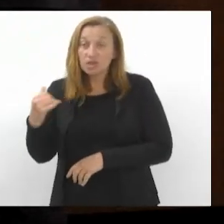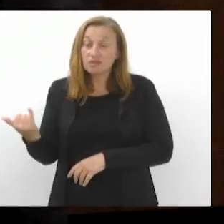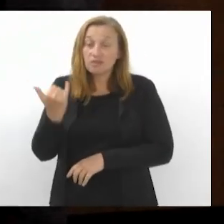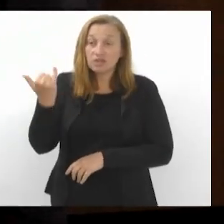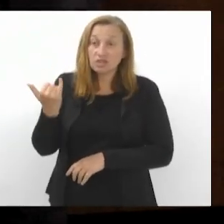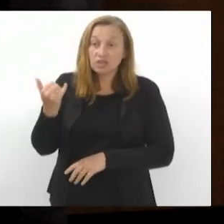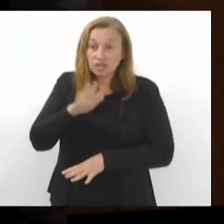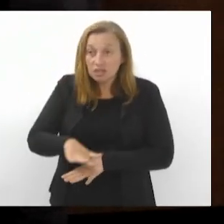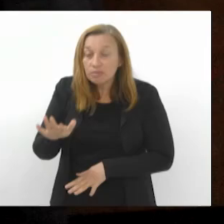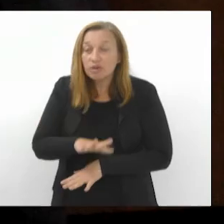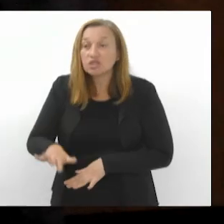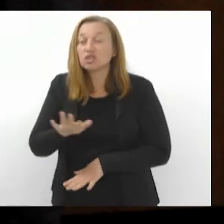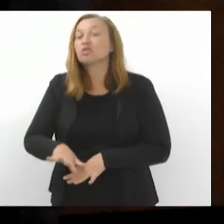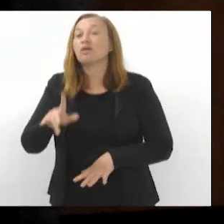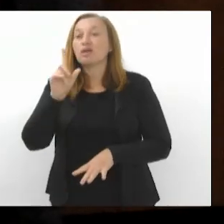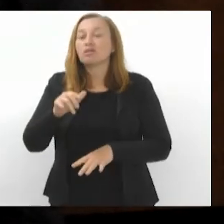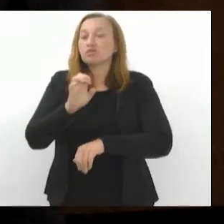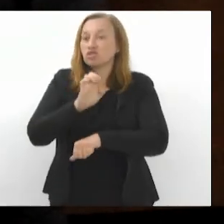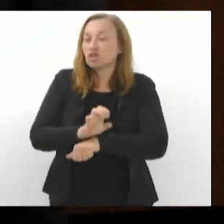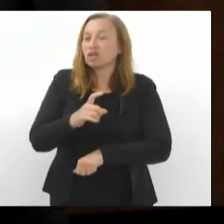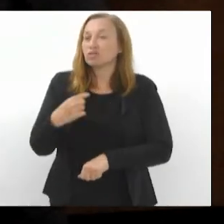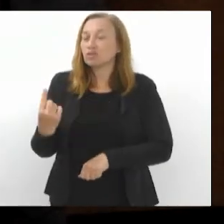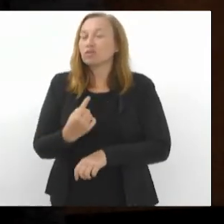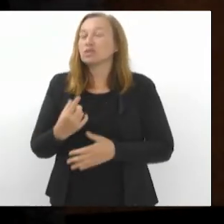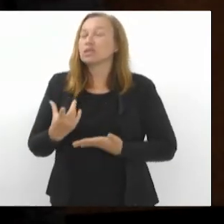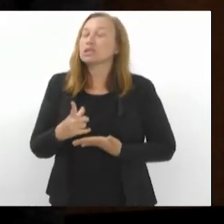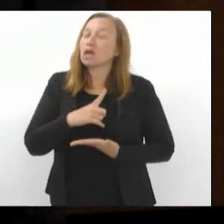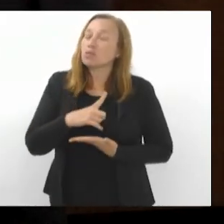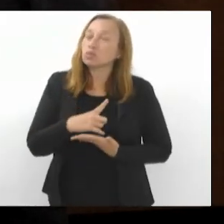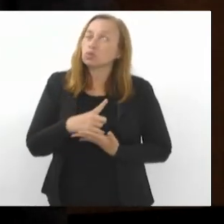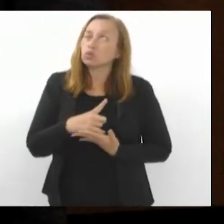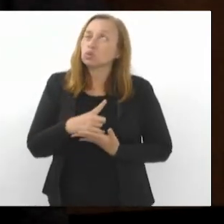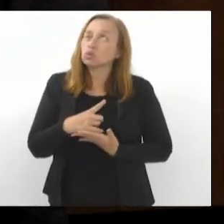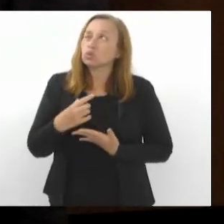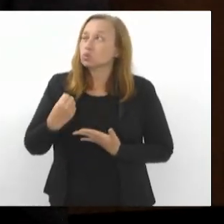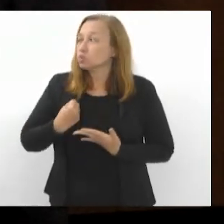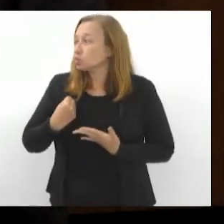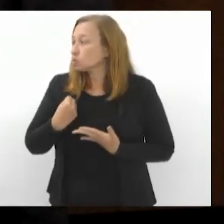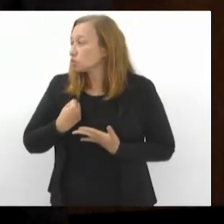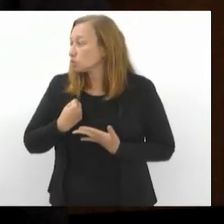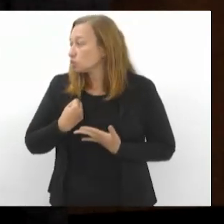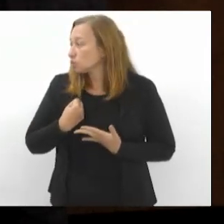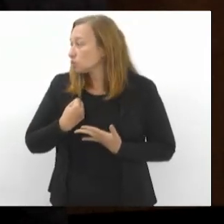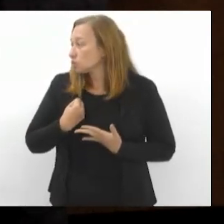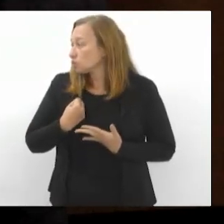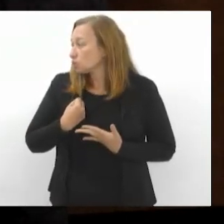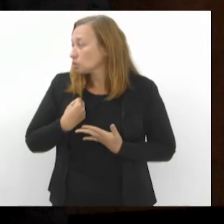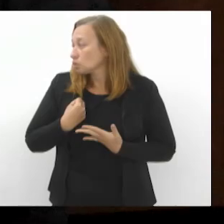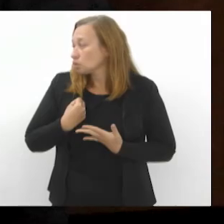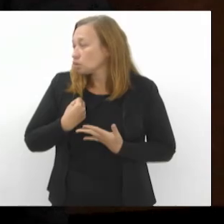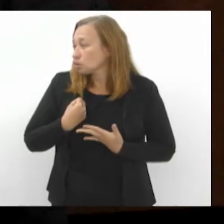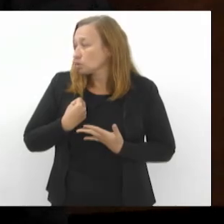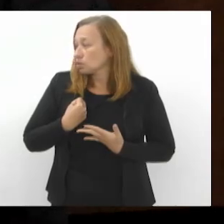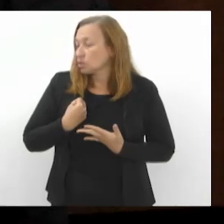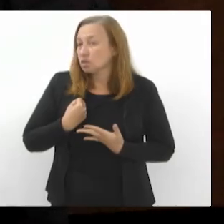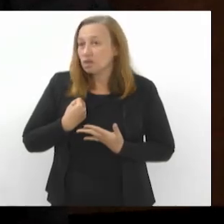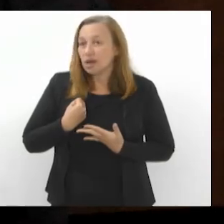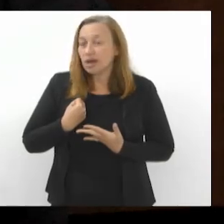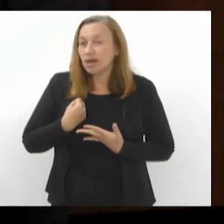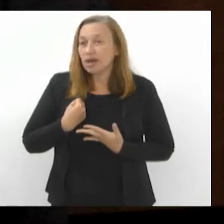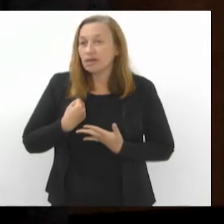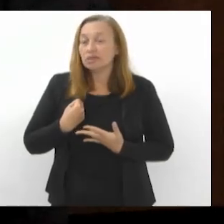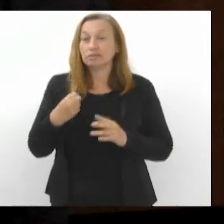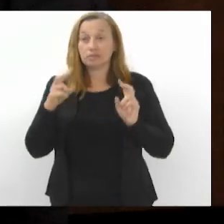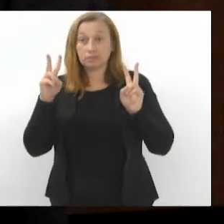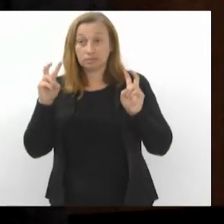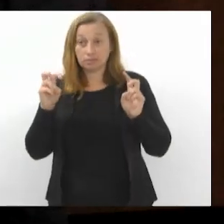assim, aqui no nosso estado, nós temos números, não é, de crianças, enfim, nessa